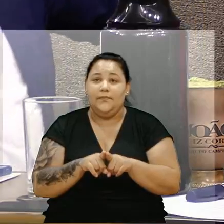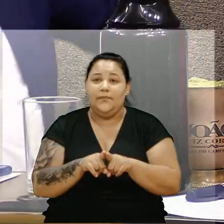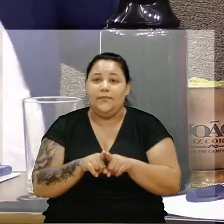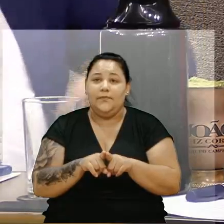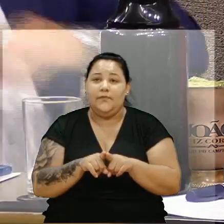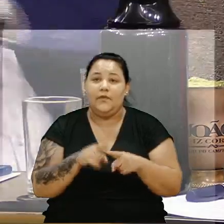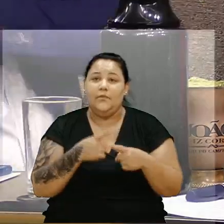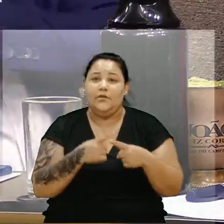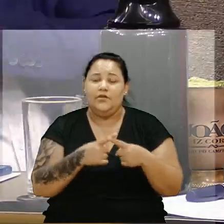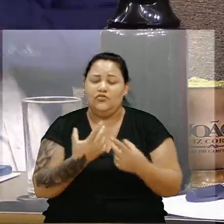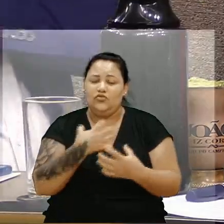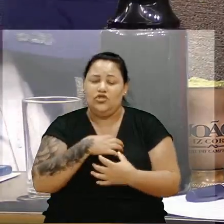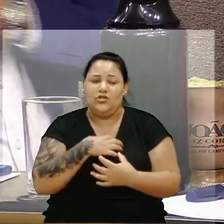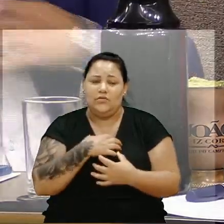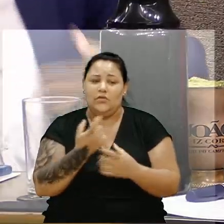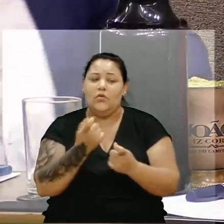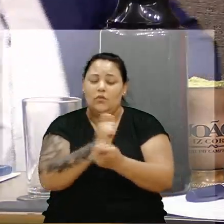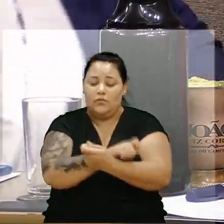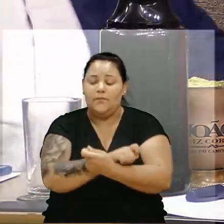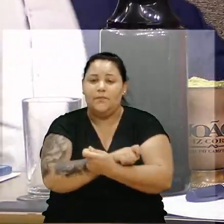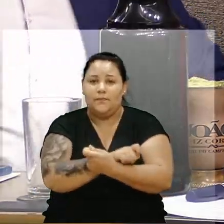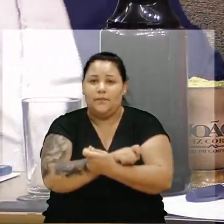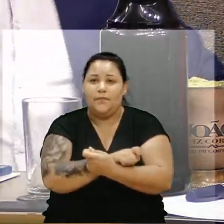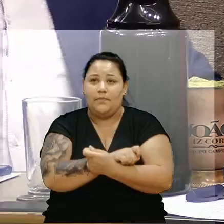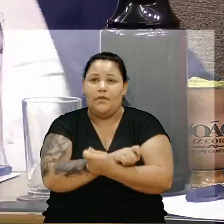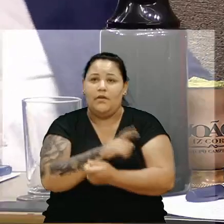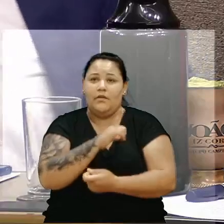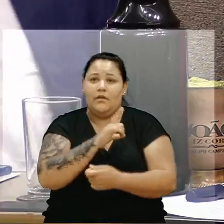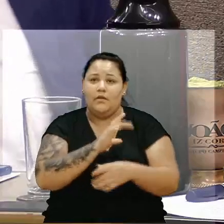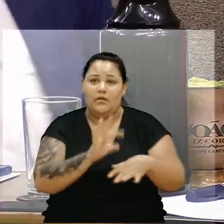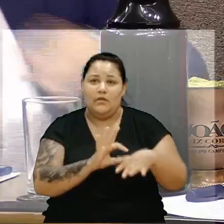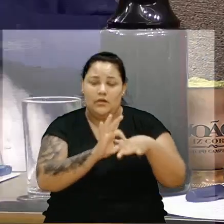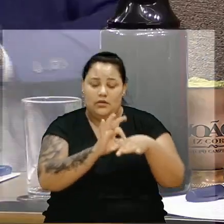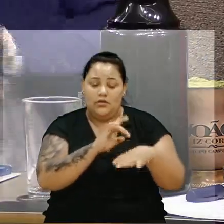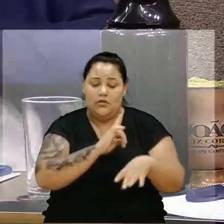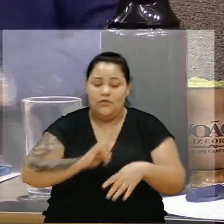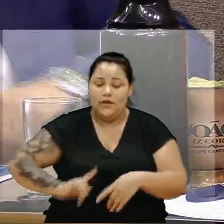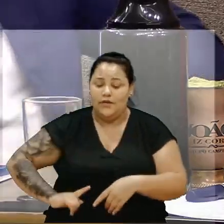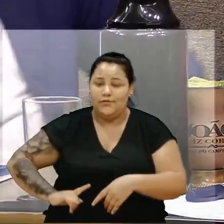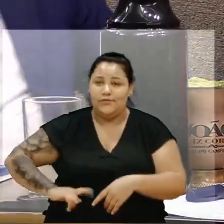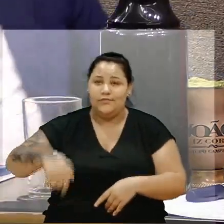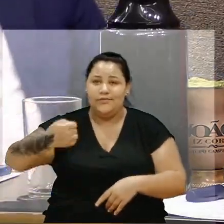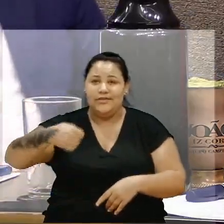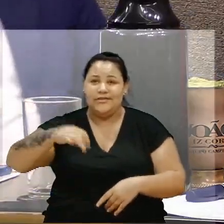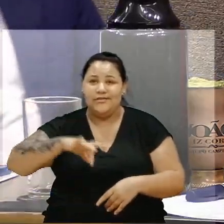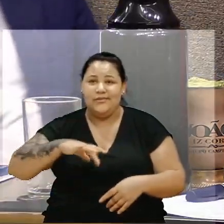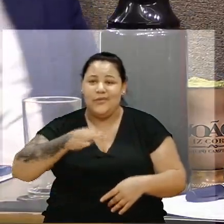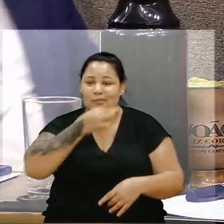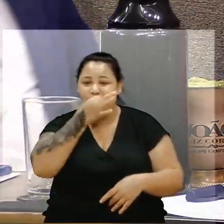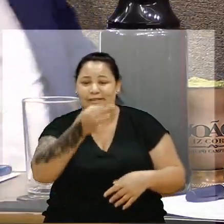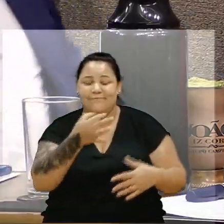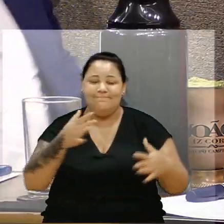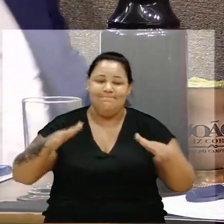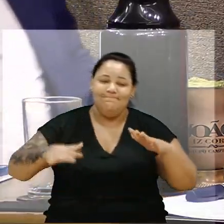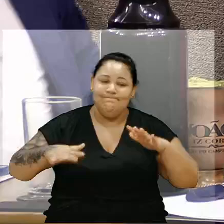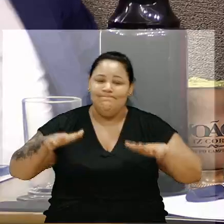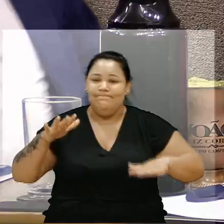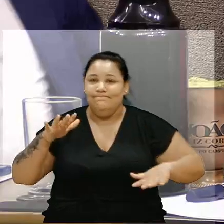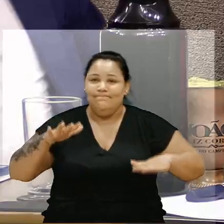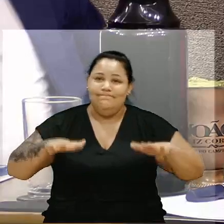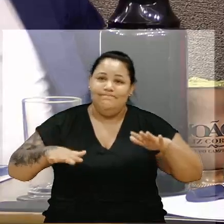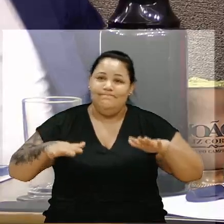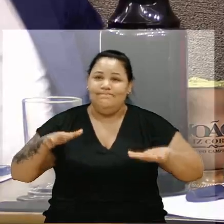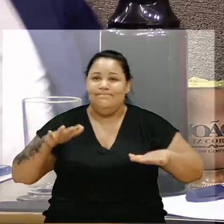equivocada, existe um entendimento de que o líder de governo precisa ficar numa posição reativa